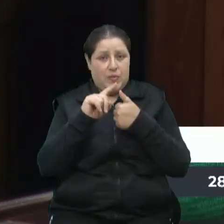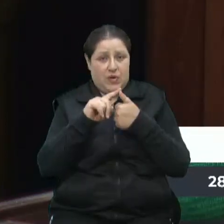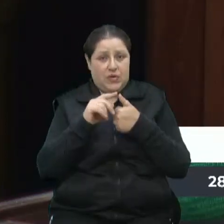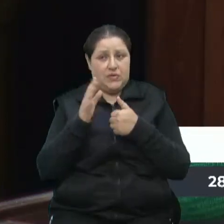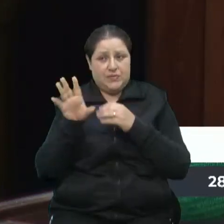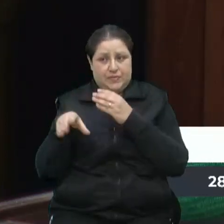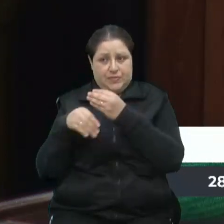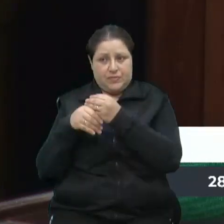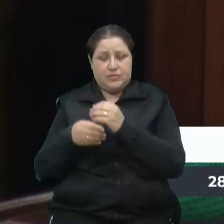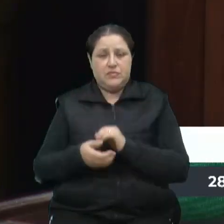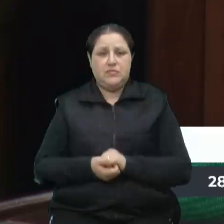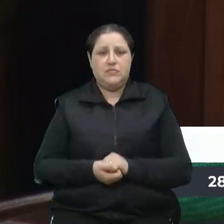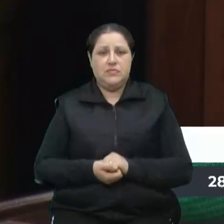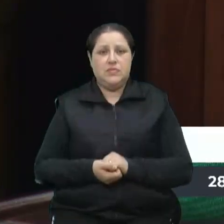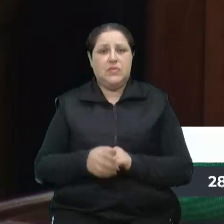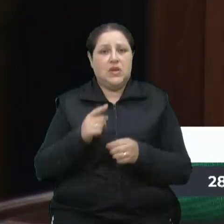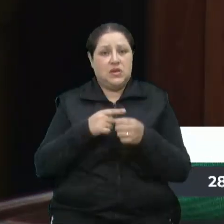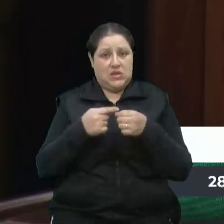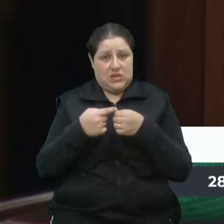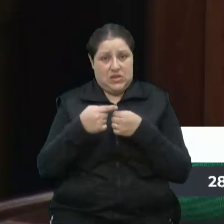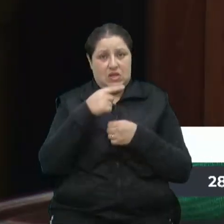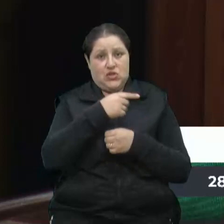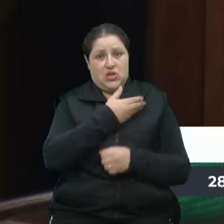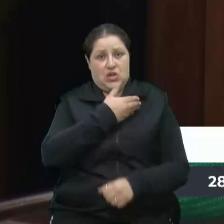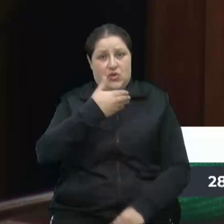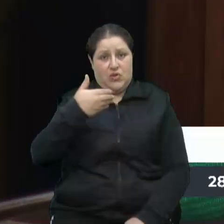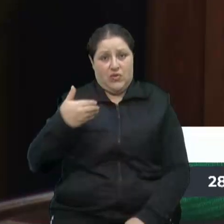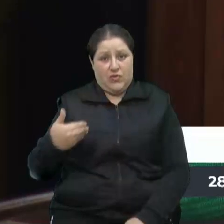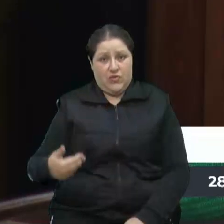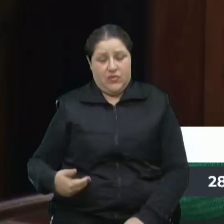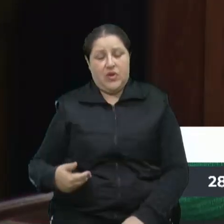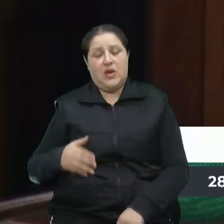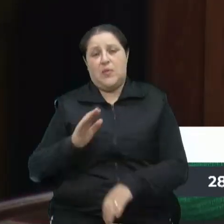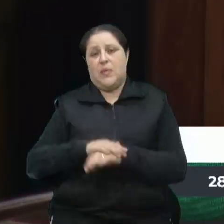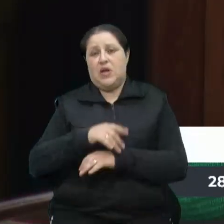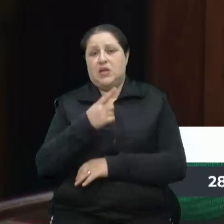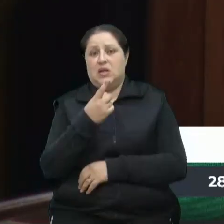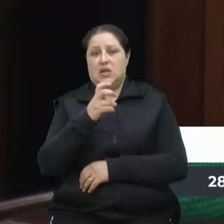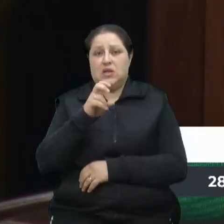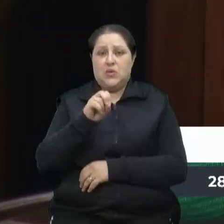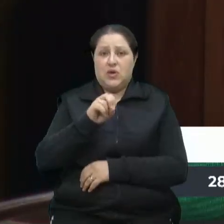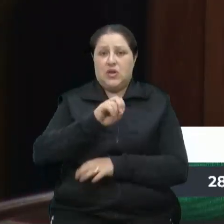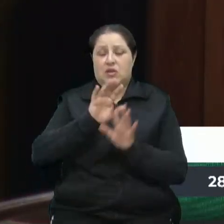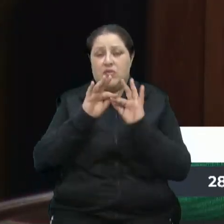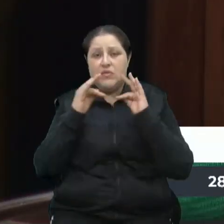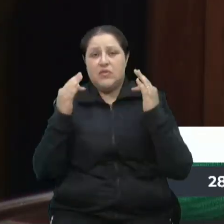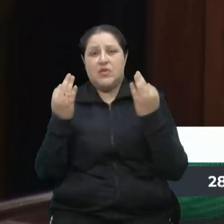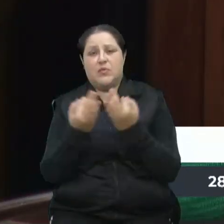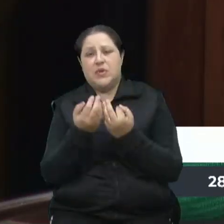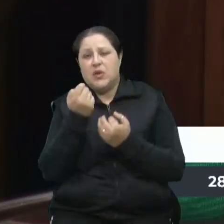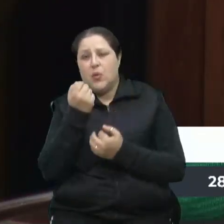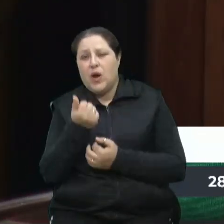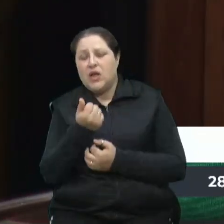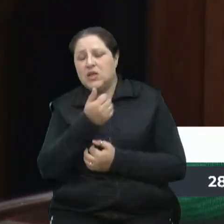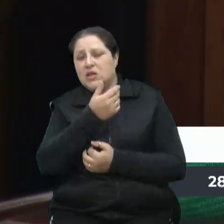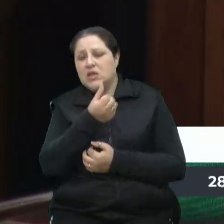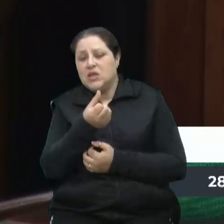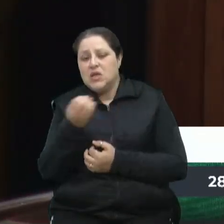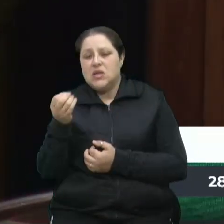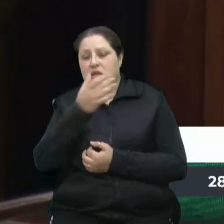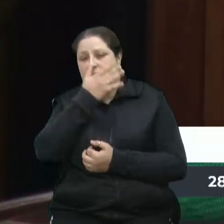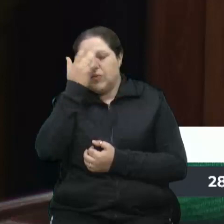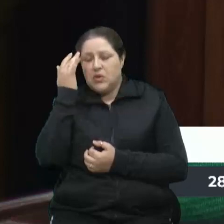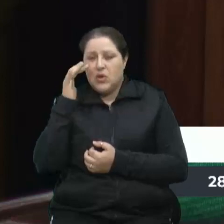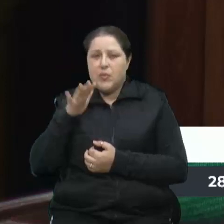lhe concedo. A cidade que ele governa, que mais de 150 famílias, aproximadamente 600 pessoas e